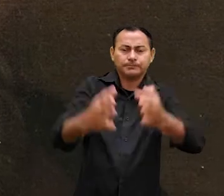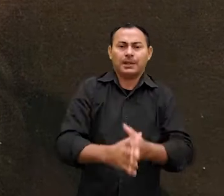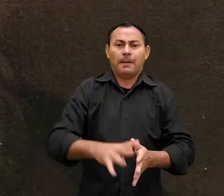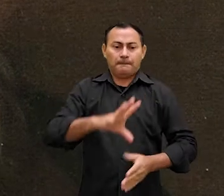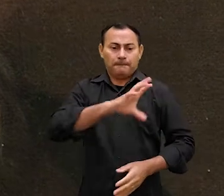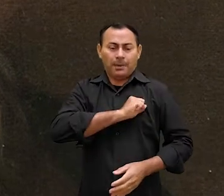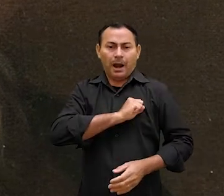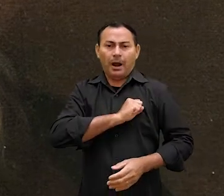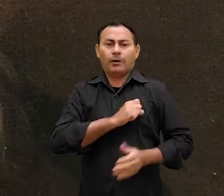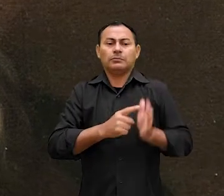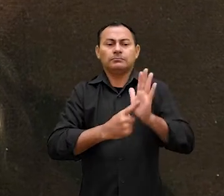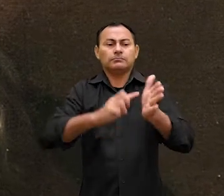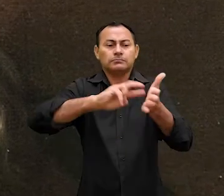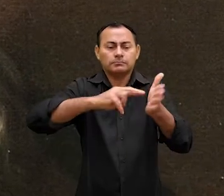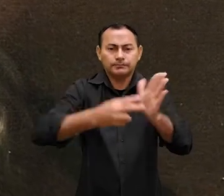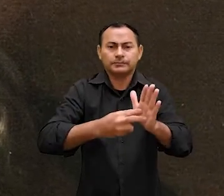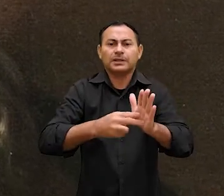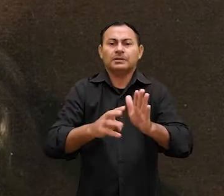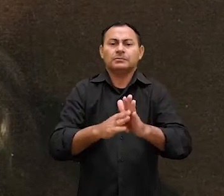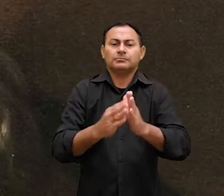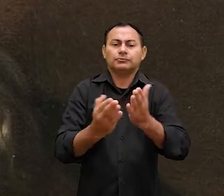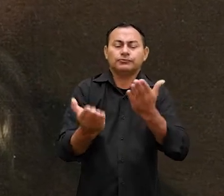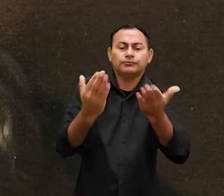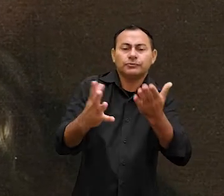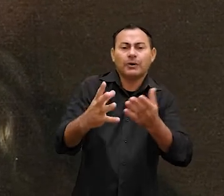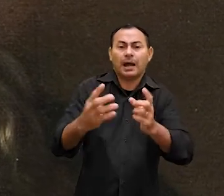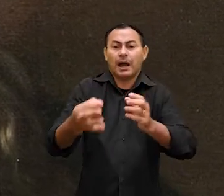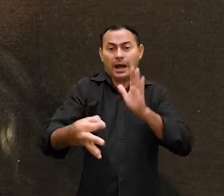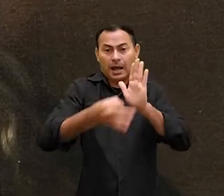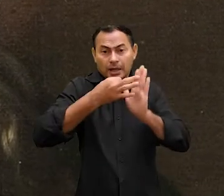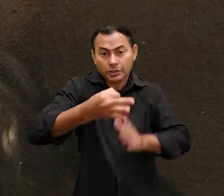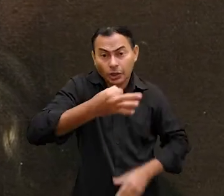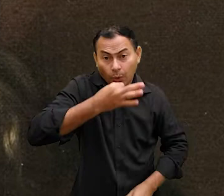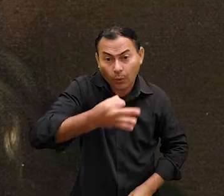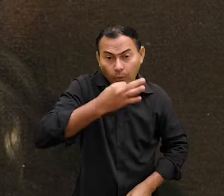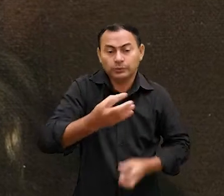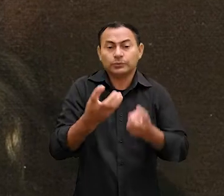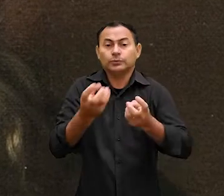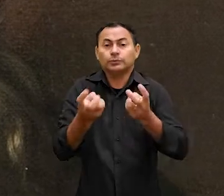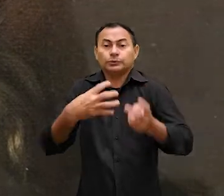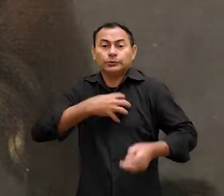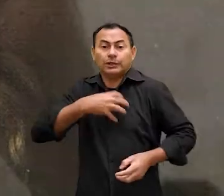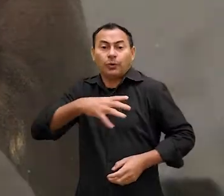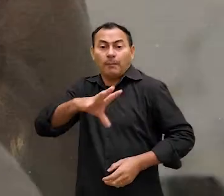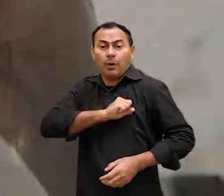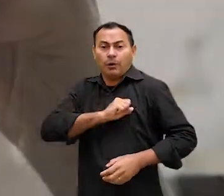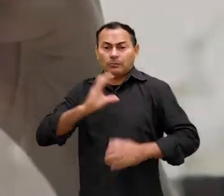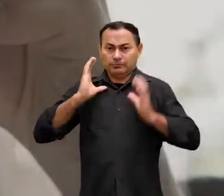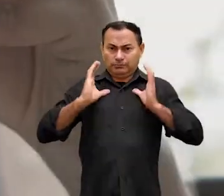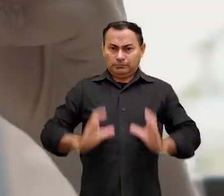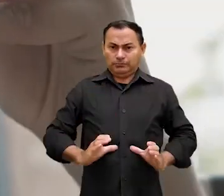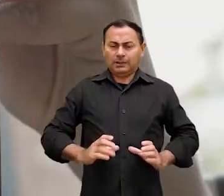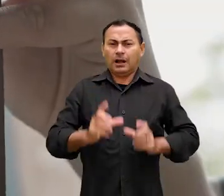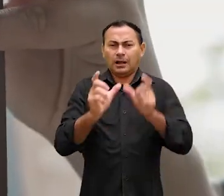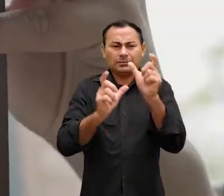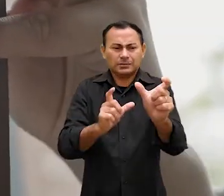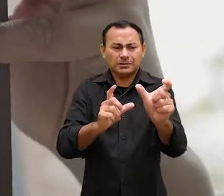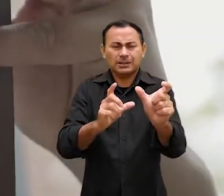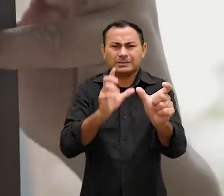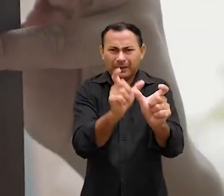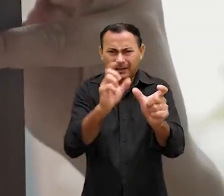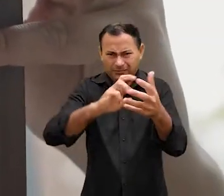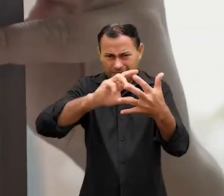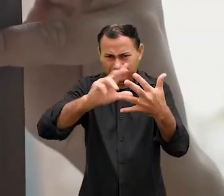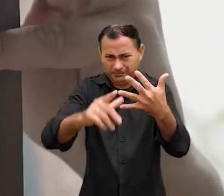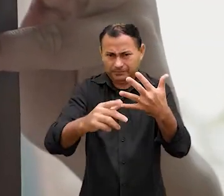ou descrição do amor baseado em atitude, na maneira como o amor se comporta. Vamos ver rapidamente essas palavras,